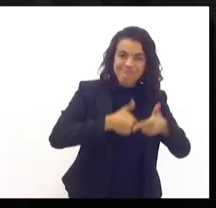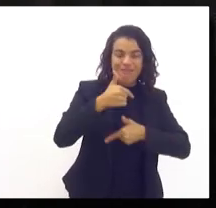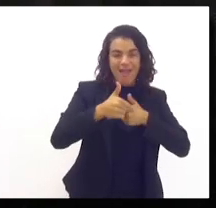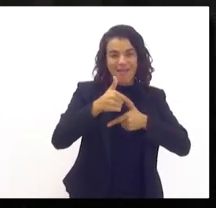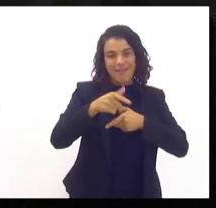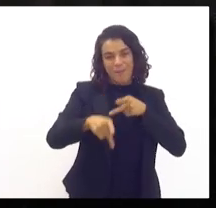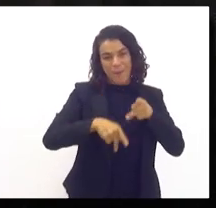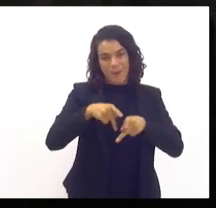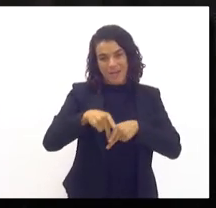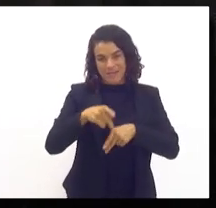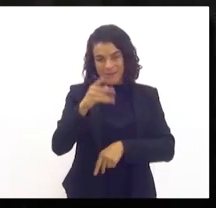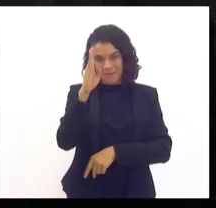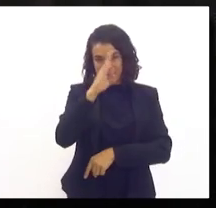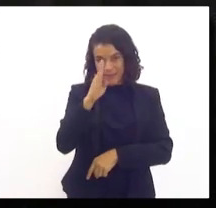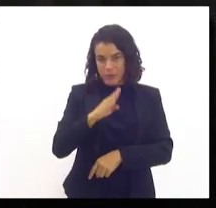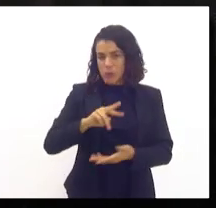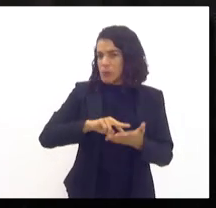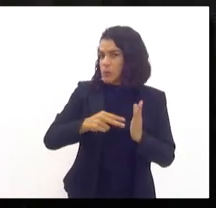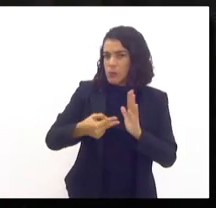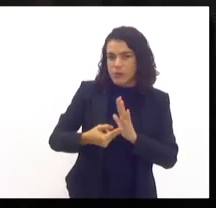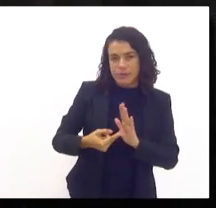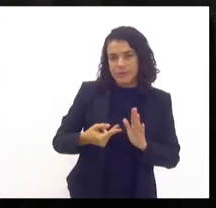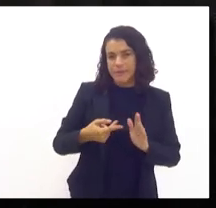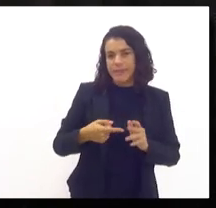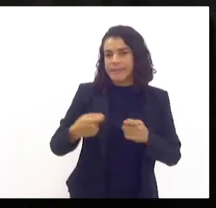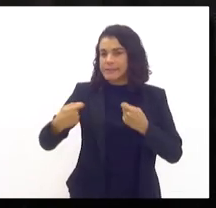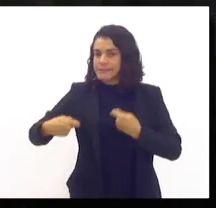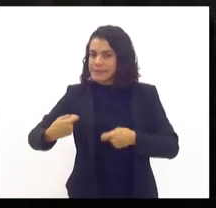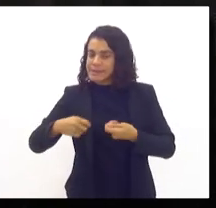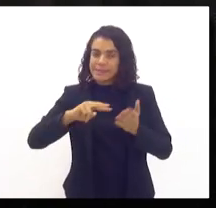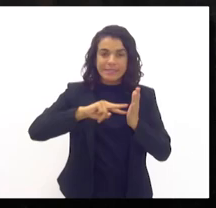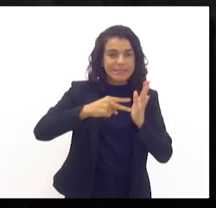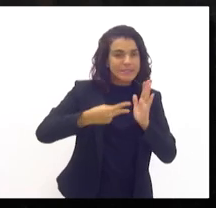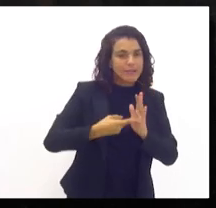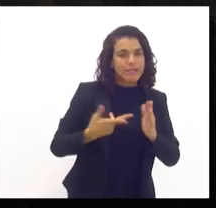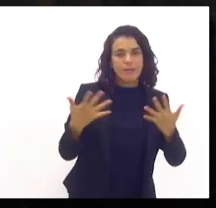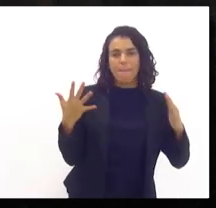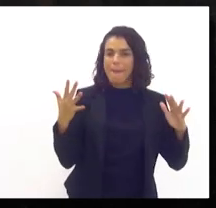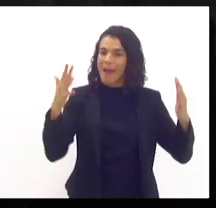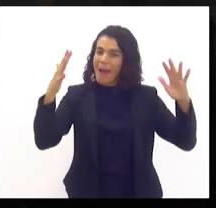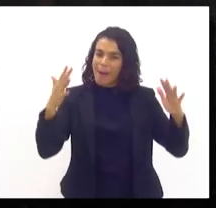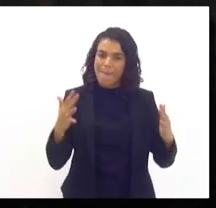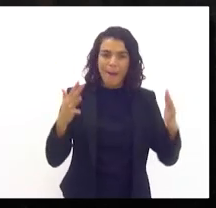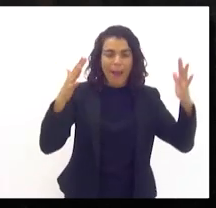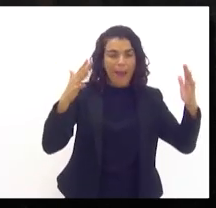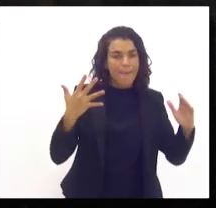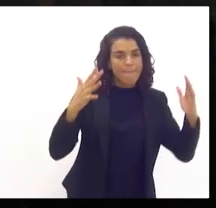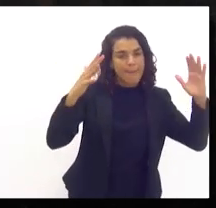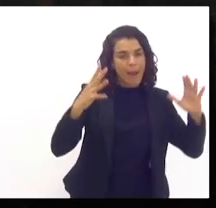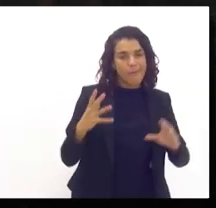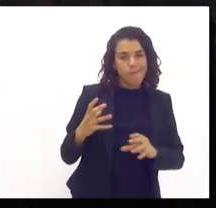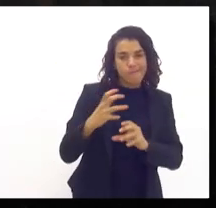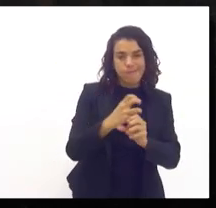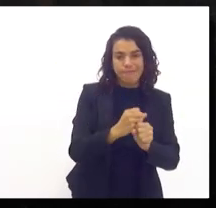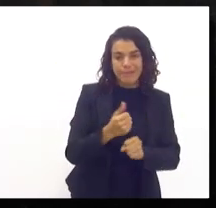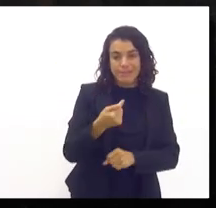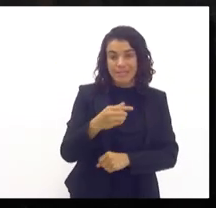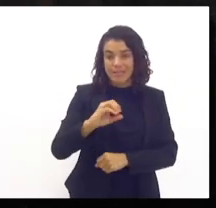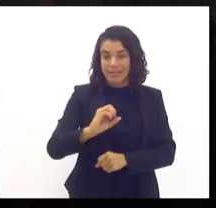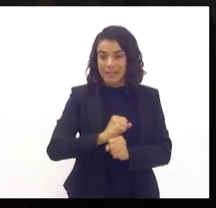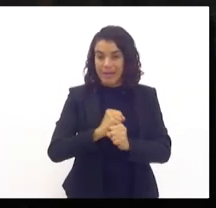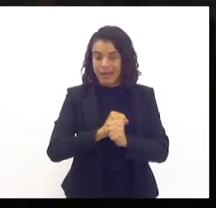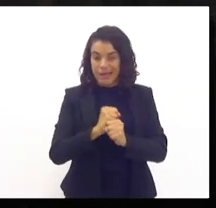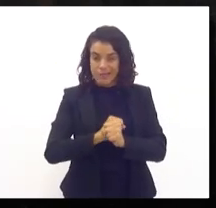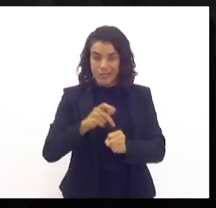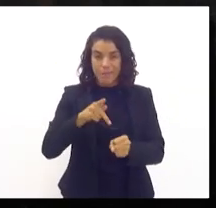que significa e deve significar essa comemoração para todos nós, em especial para o